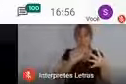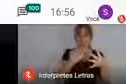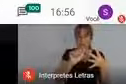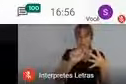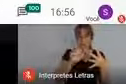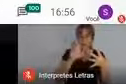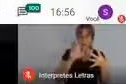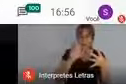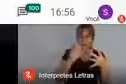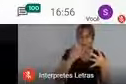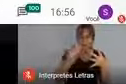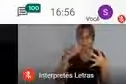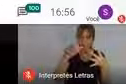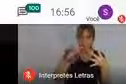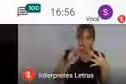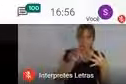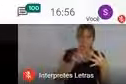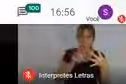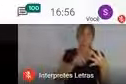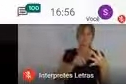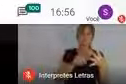Na comunidade número 2,